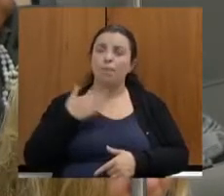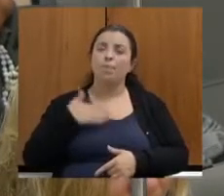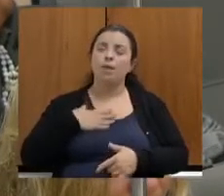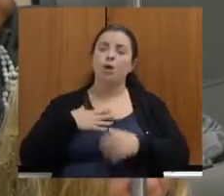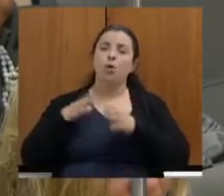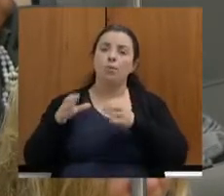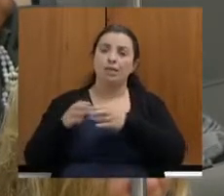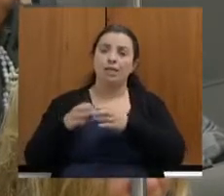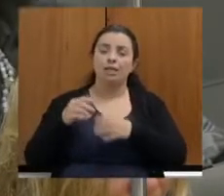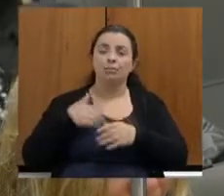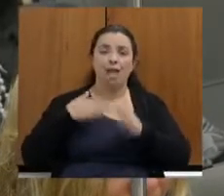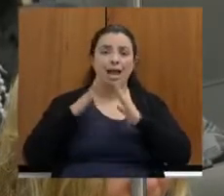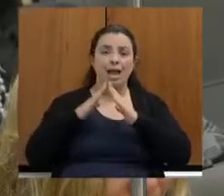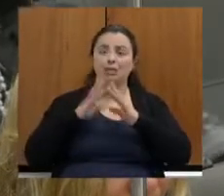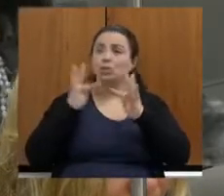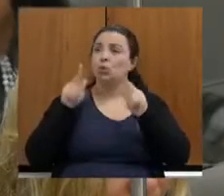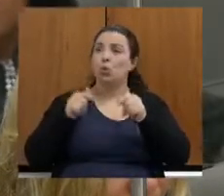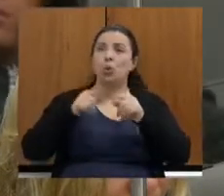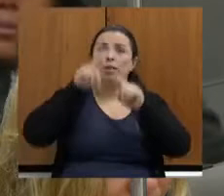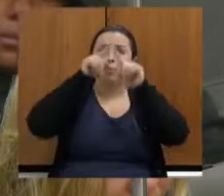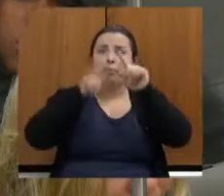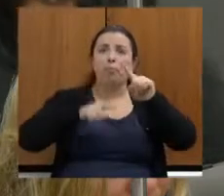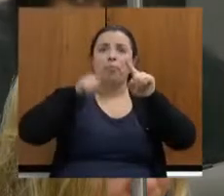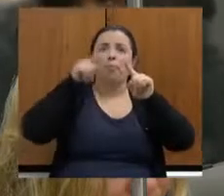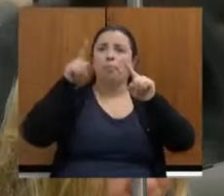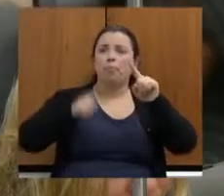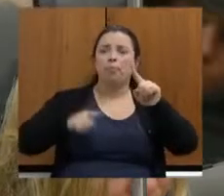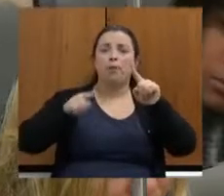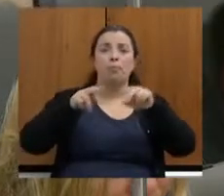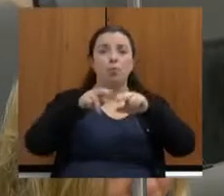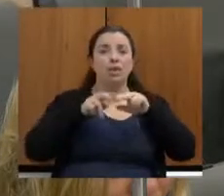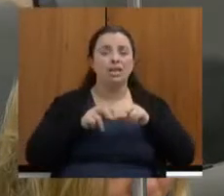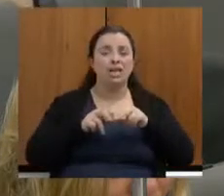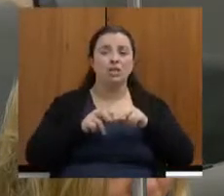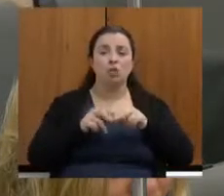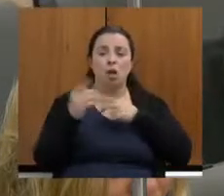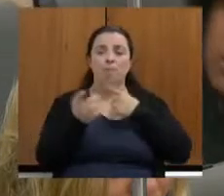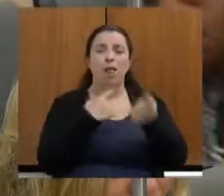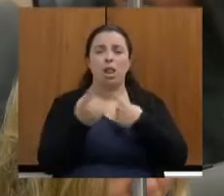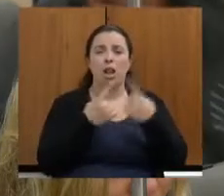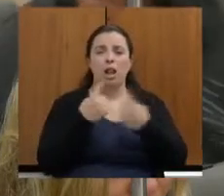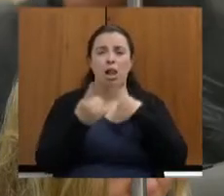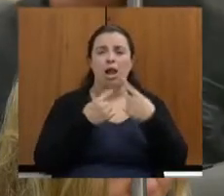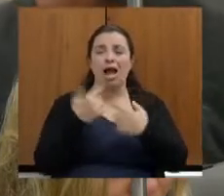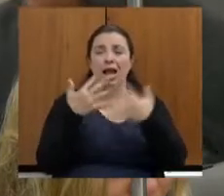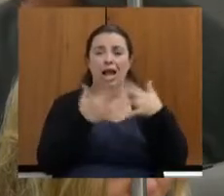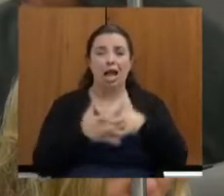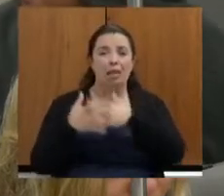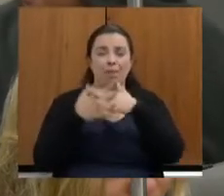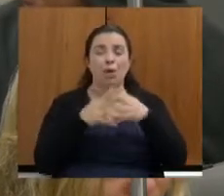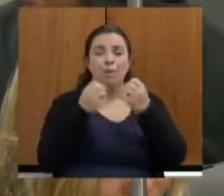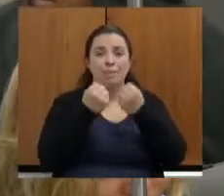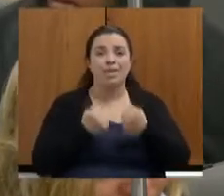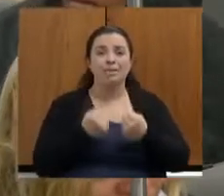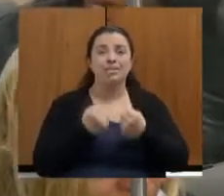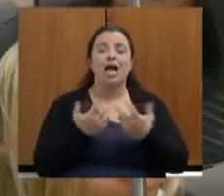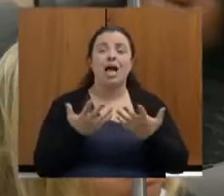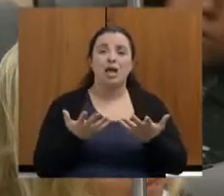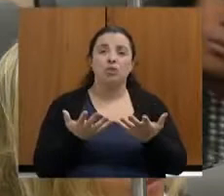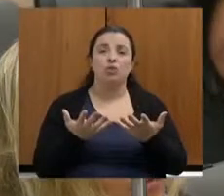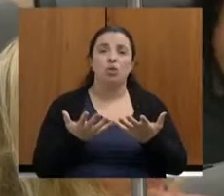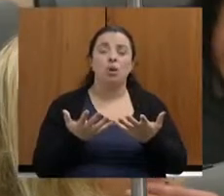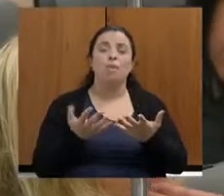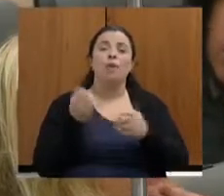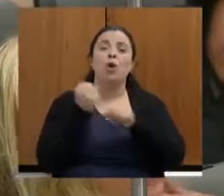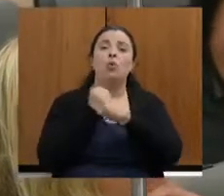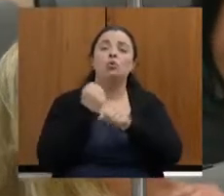minha casa tá toda rachada devido veículo pesado que passou lá com tubulação de ótimo reconstruir ponte que foi danificada